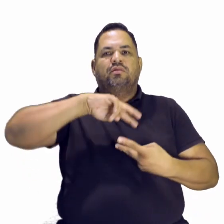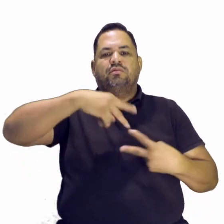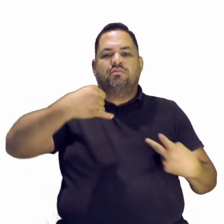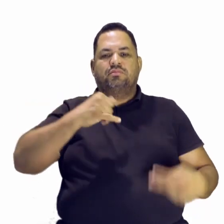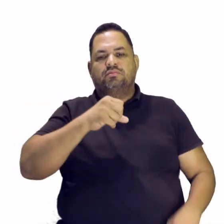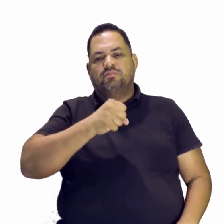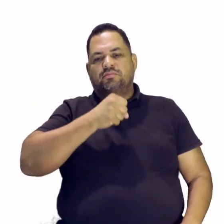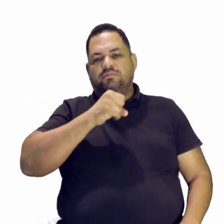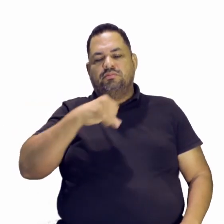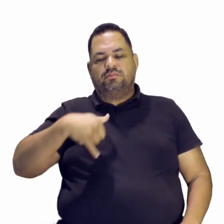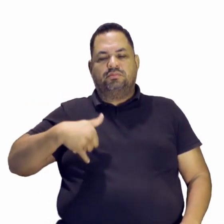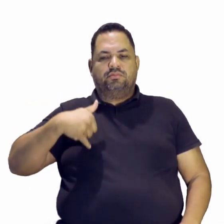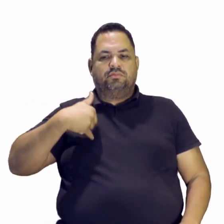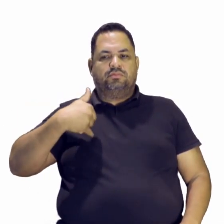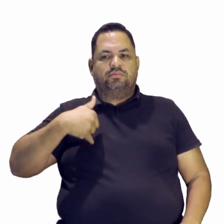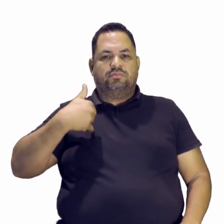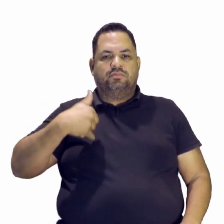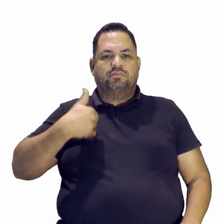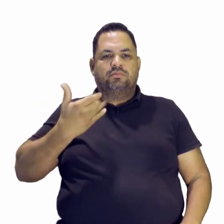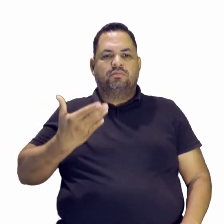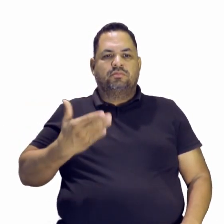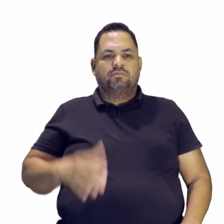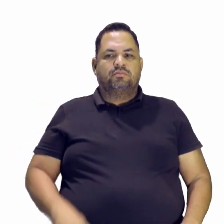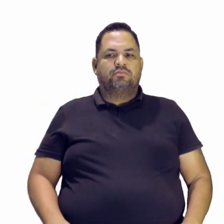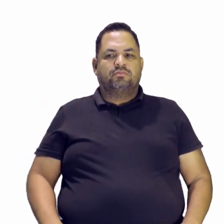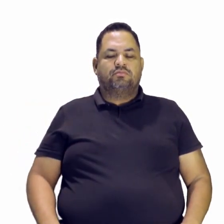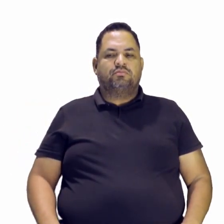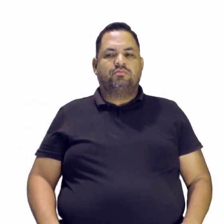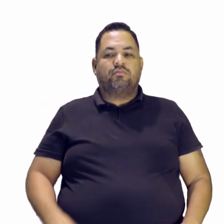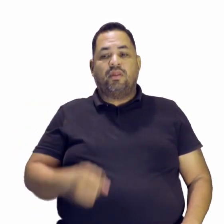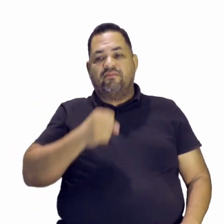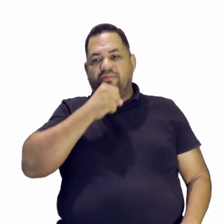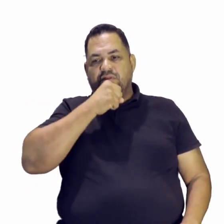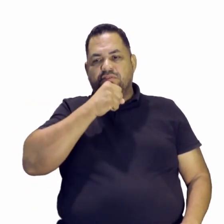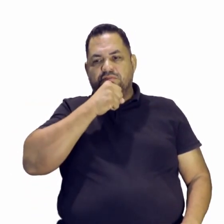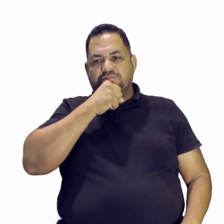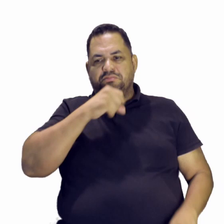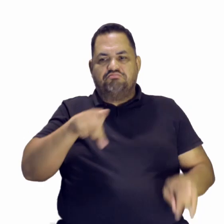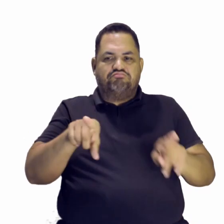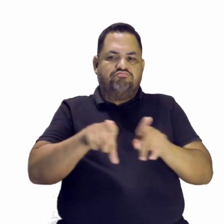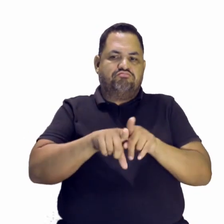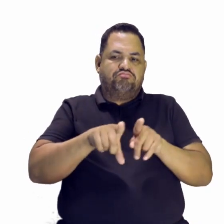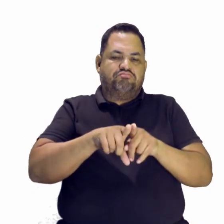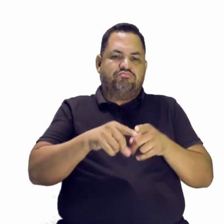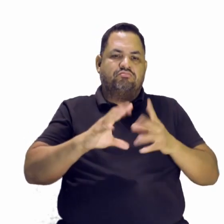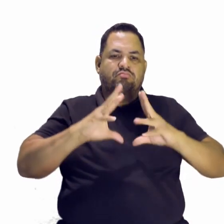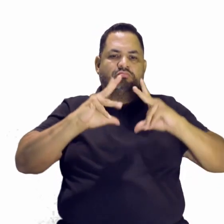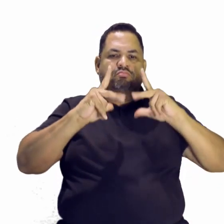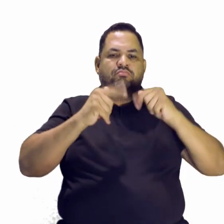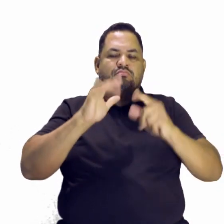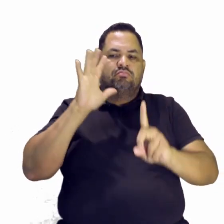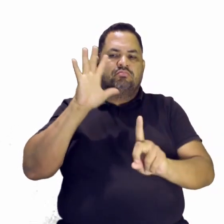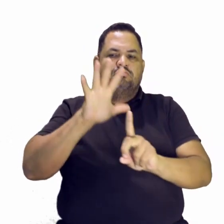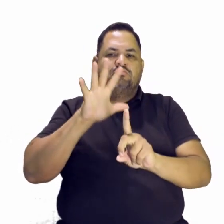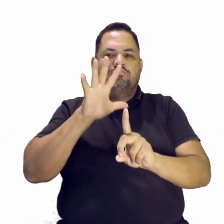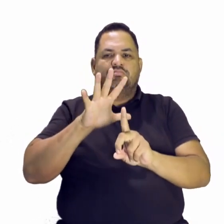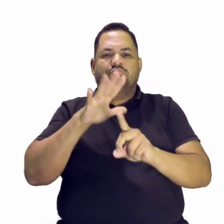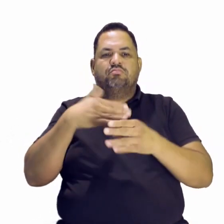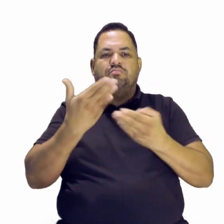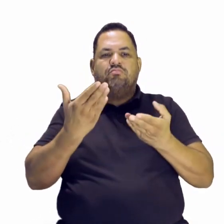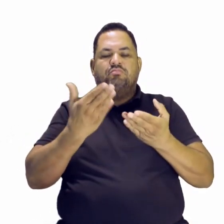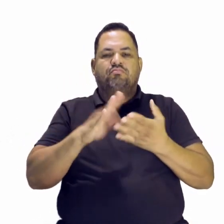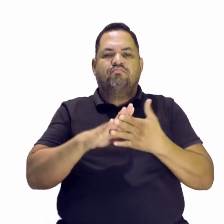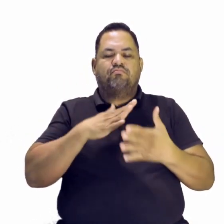nós falamos de envelhecimento, e a gente sabe que tudo isso vai influenciar aí nessa